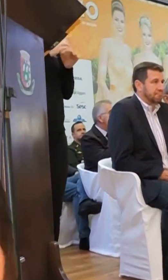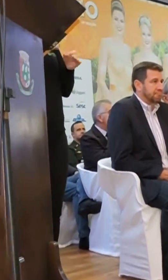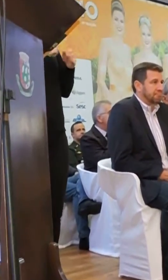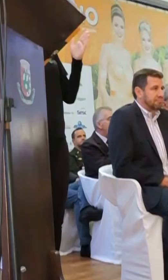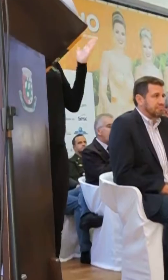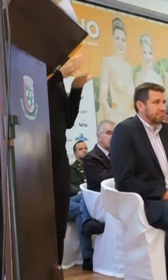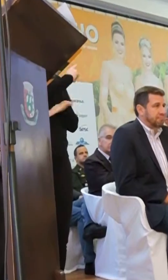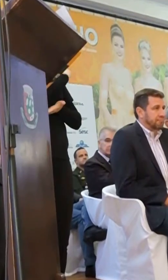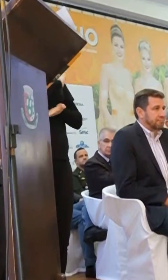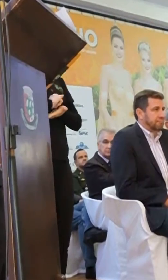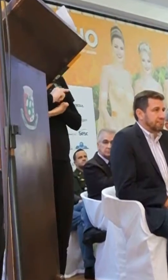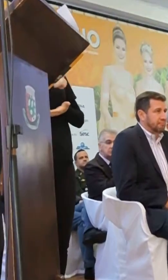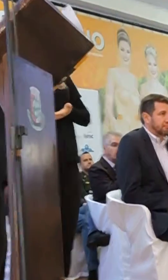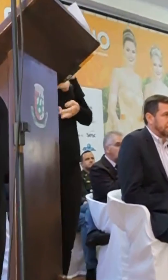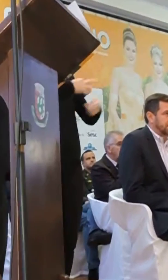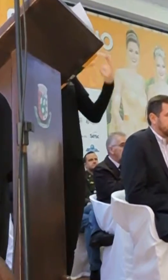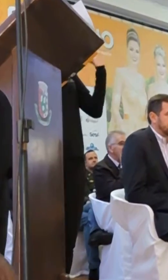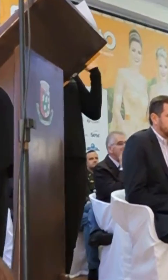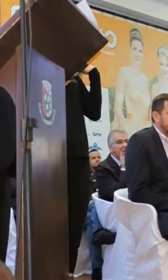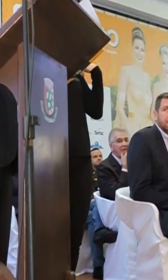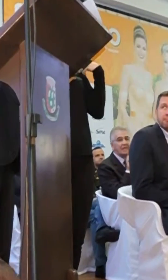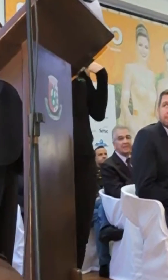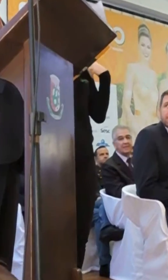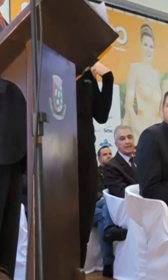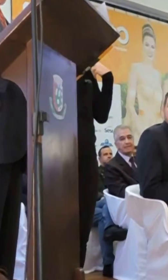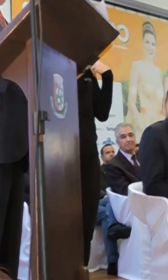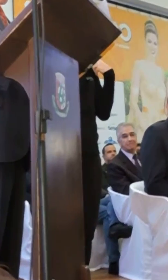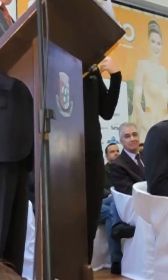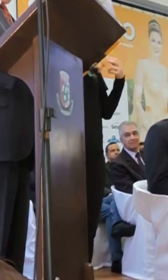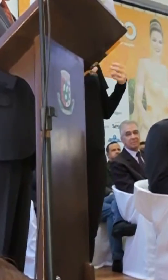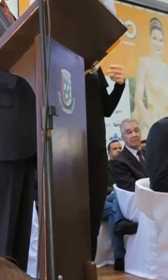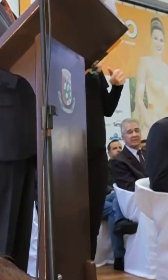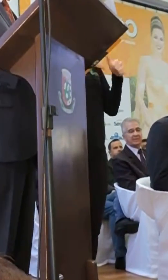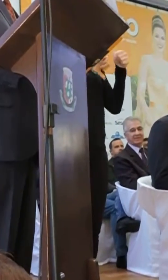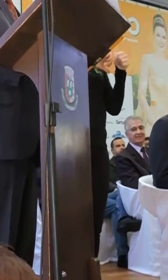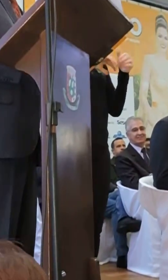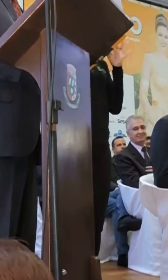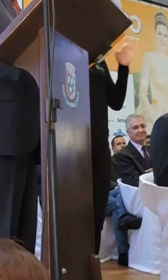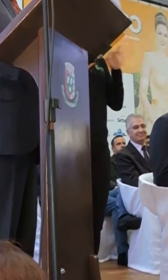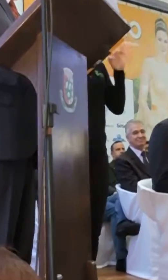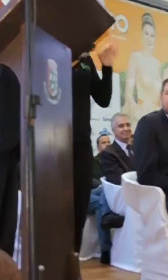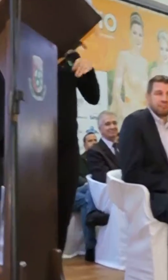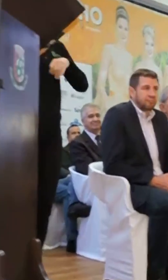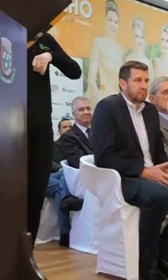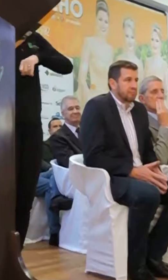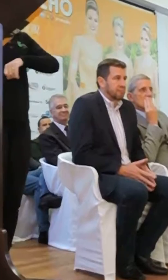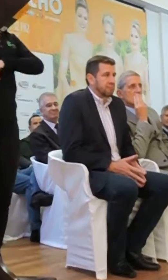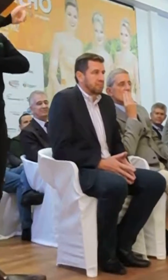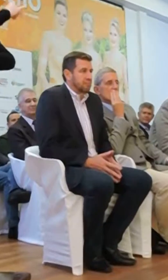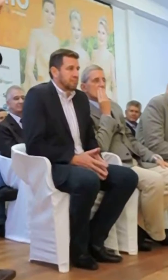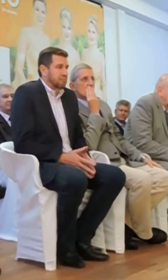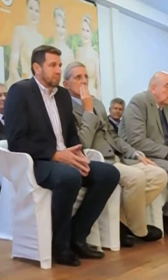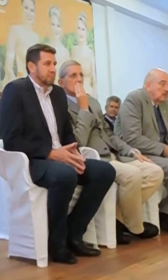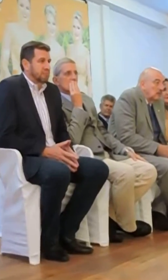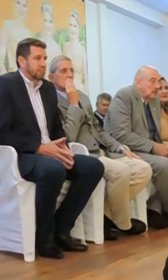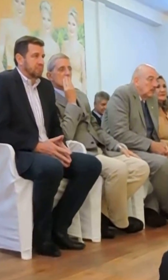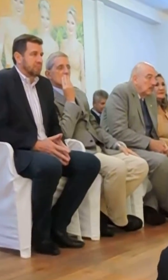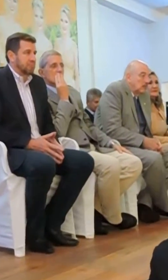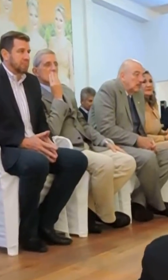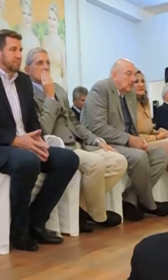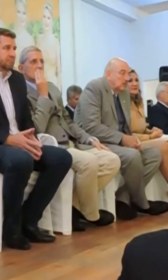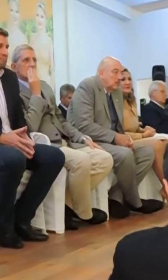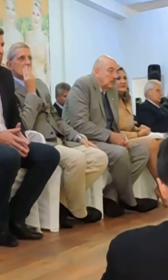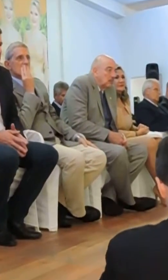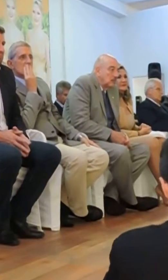atual governo foi responsável por um grande feito, a retomada do nosso aeroporto regional, que já